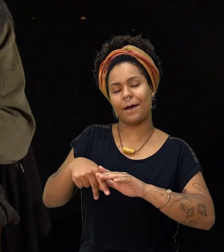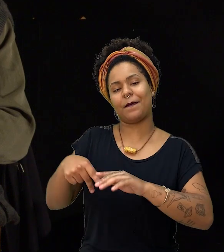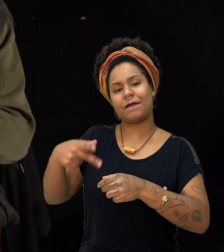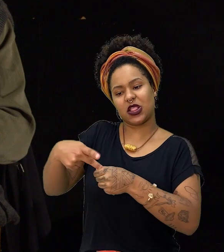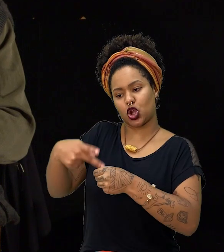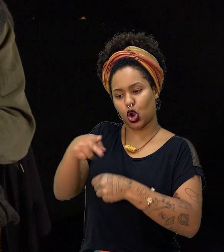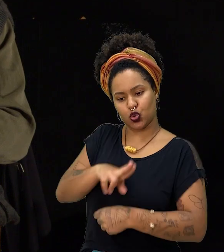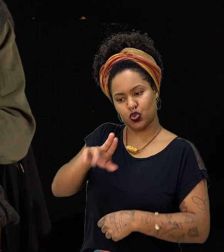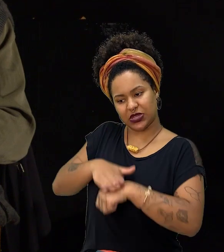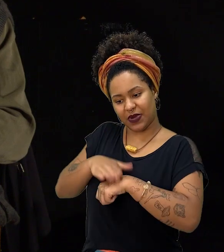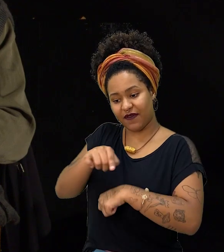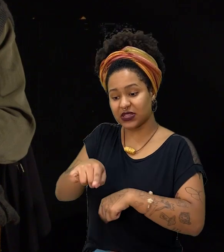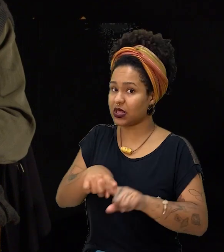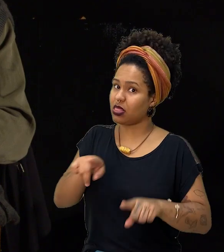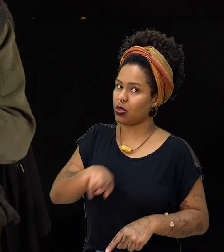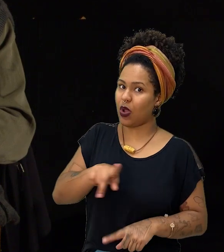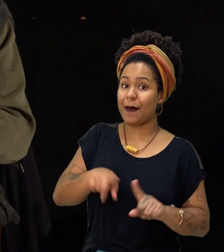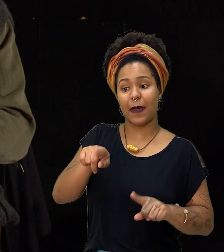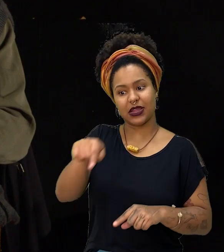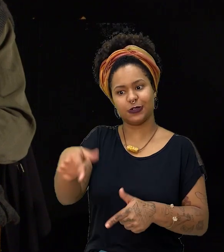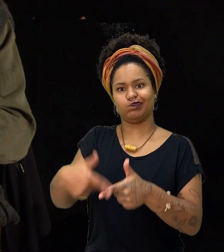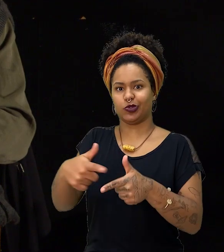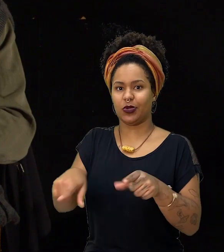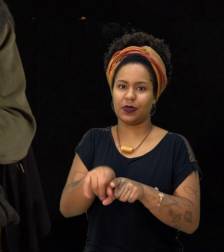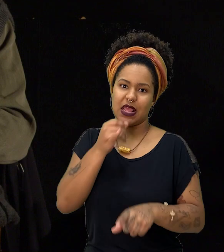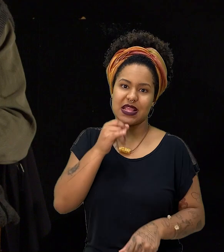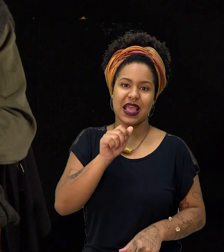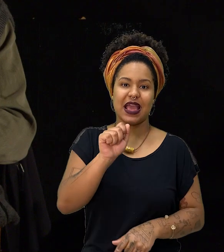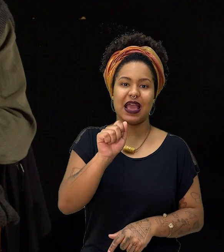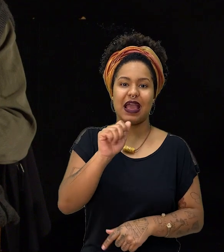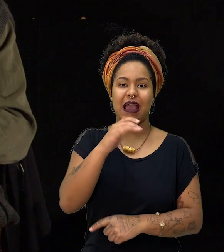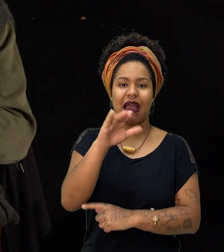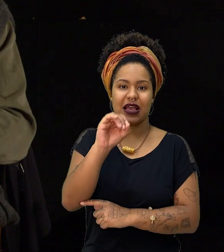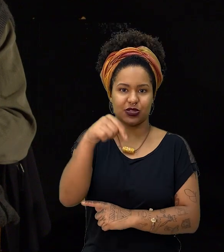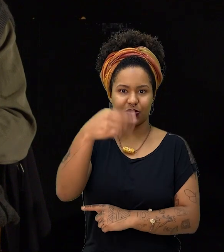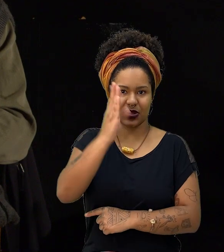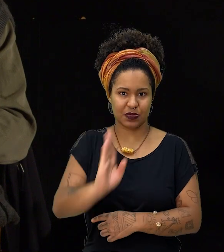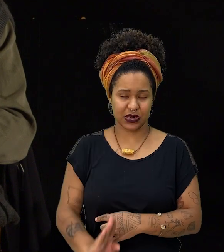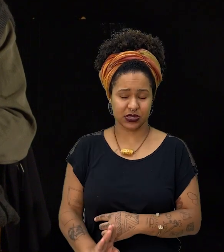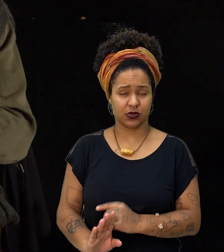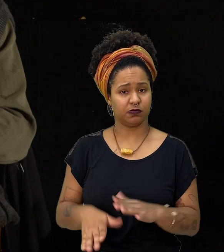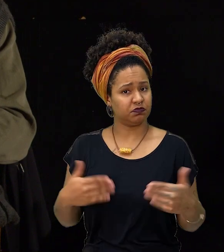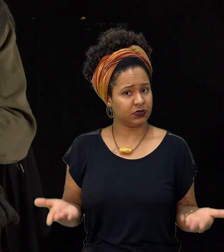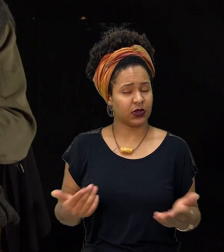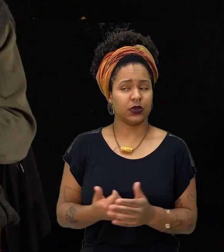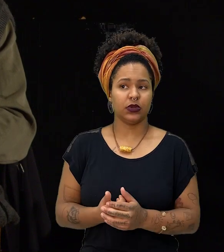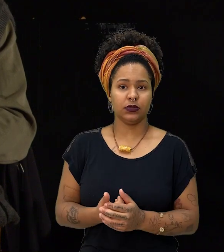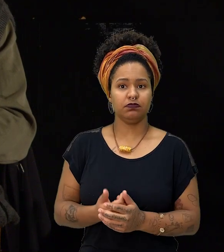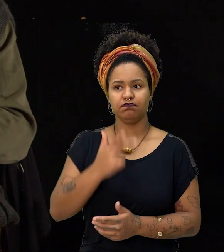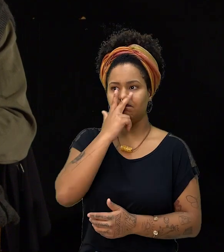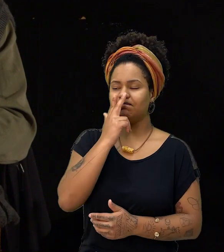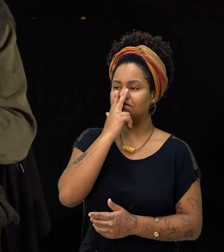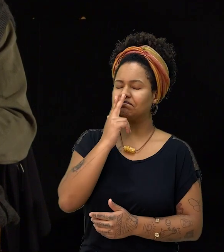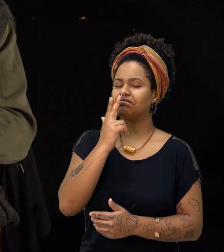são problemáticos. Vide o caso do aço no Brasil. Então, parece